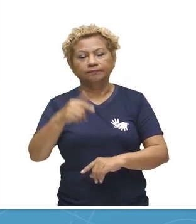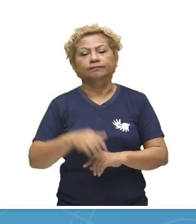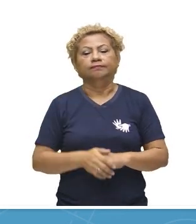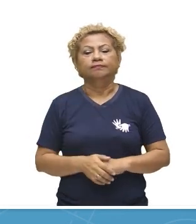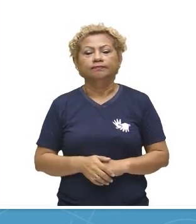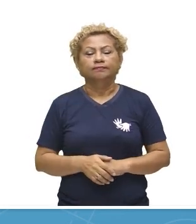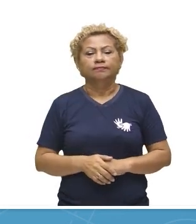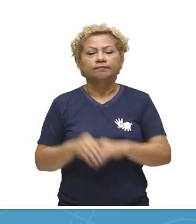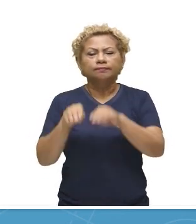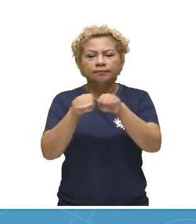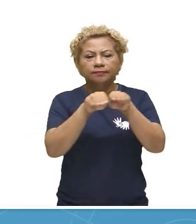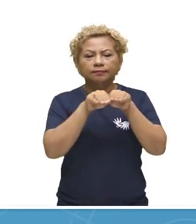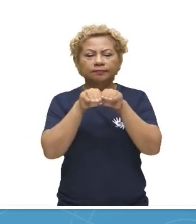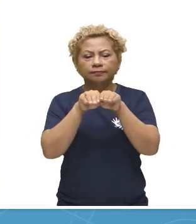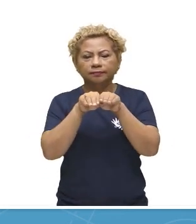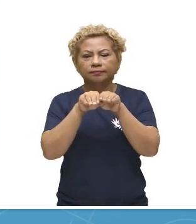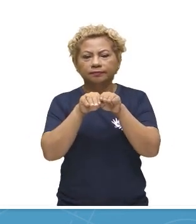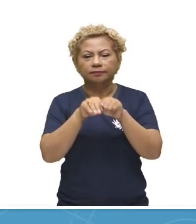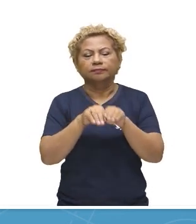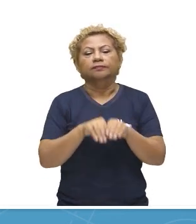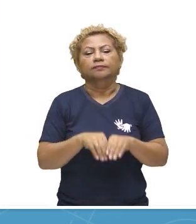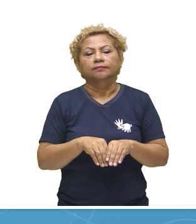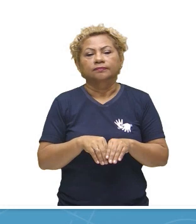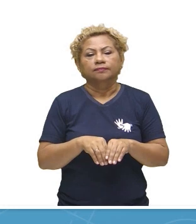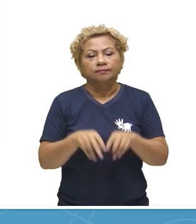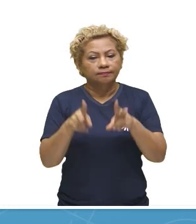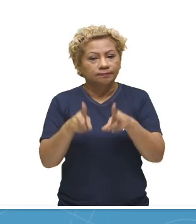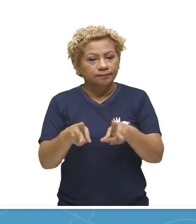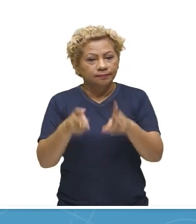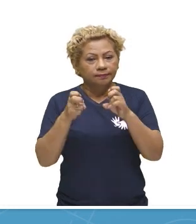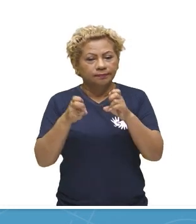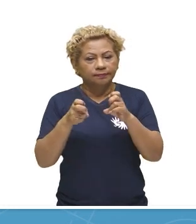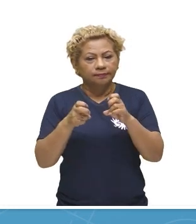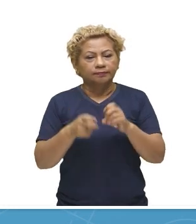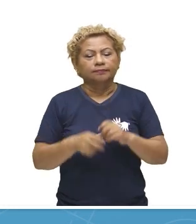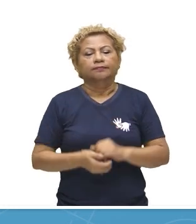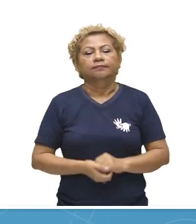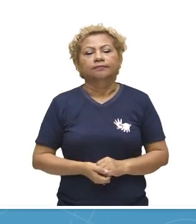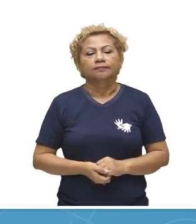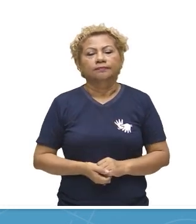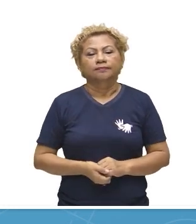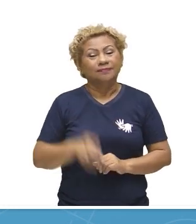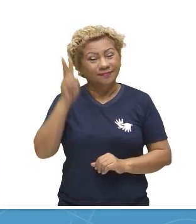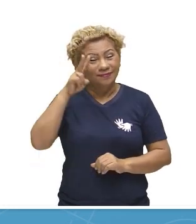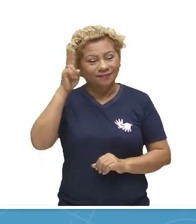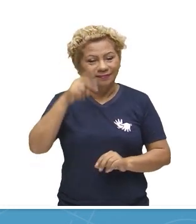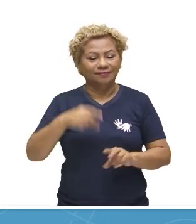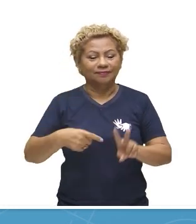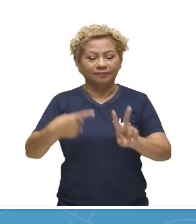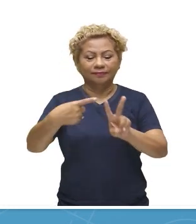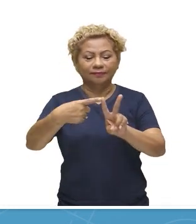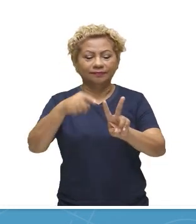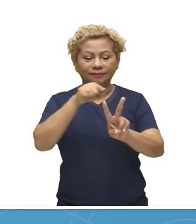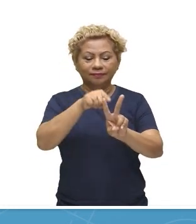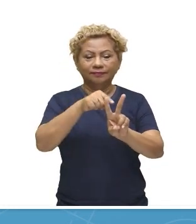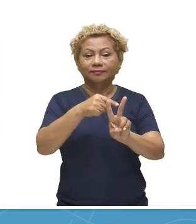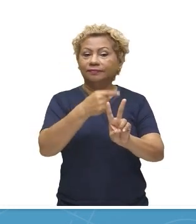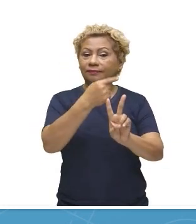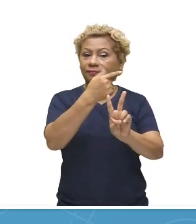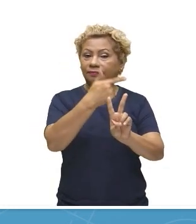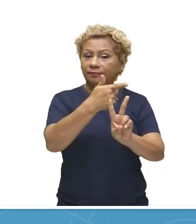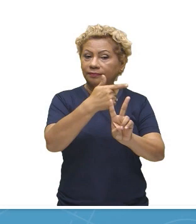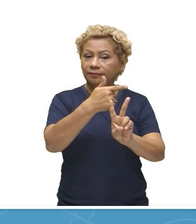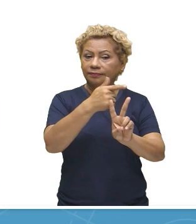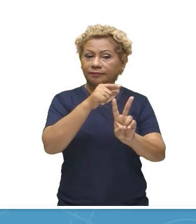essa raiz. Por quê? Porque o índice aqui da raiz é 2, né? E aí eu vou ter o quê? 2 ao quadrado é 4. Eu até